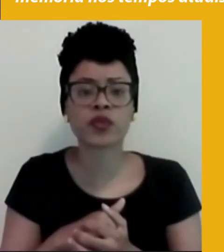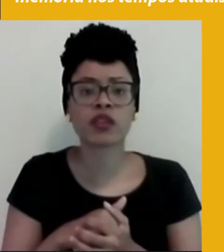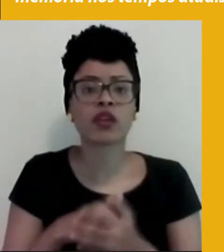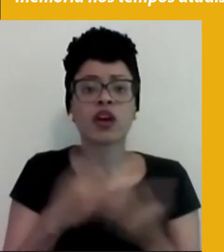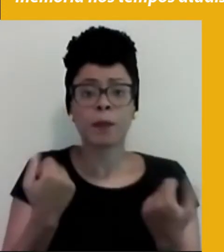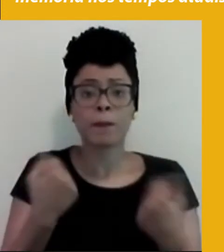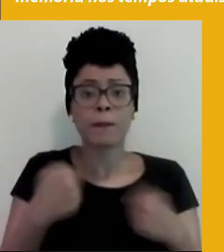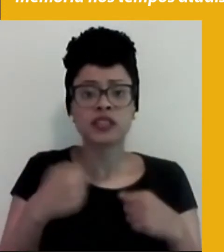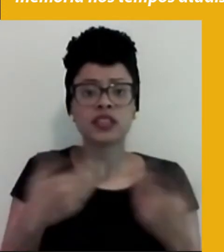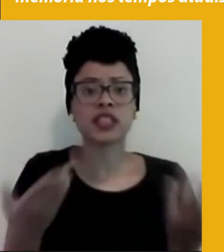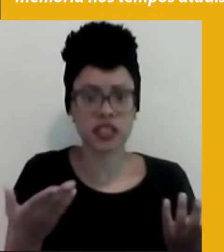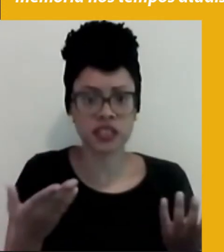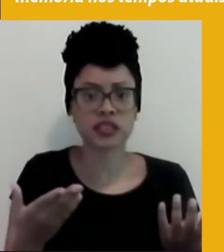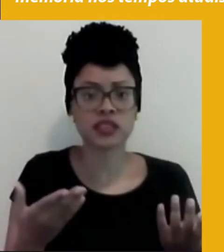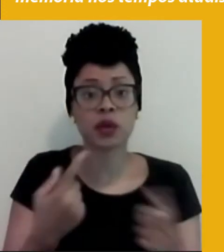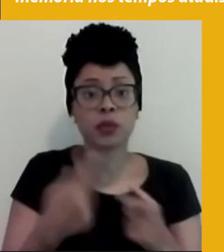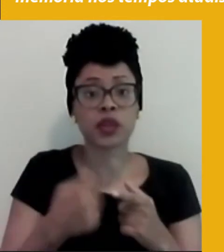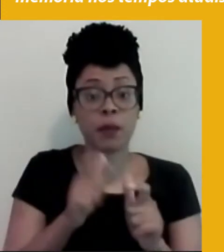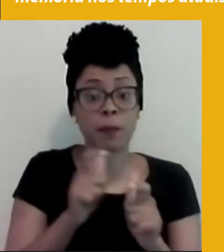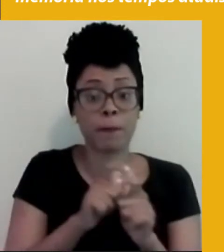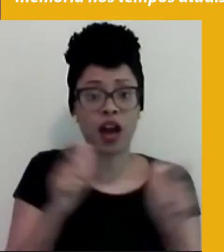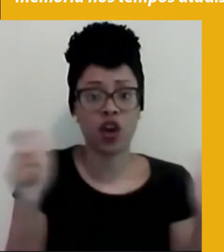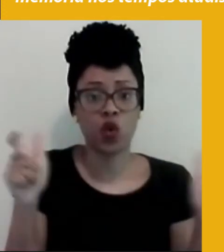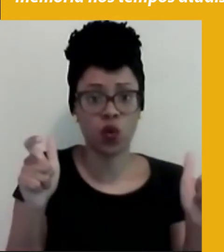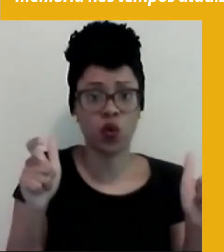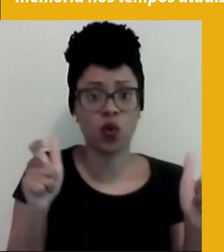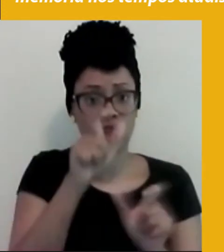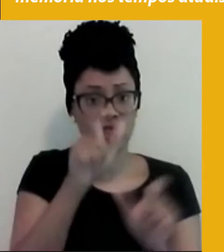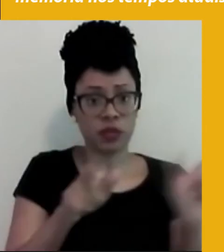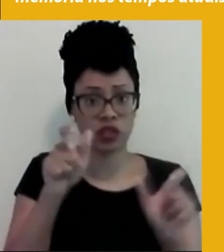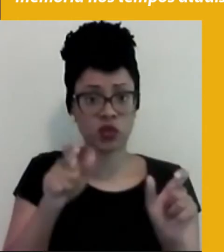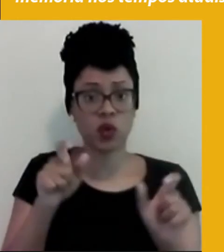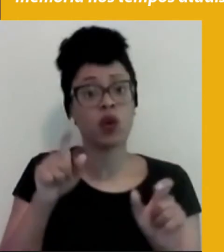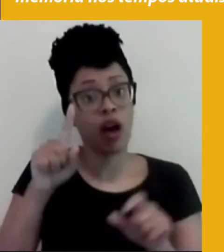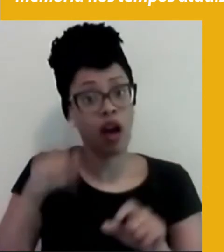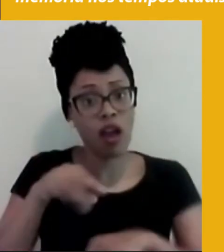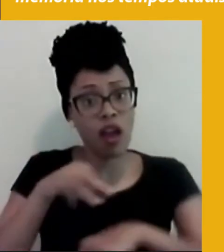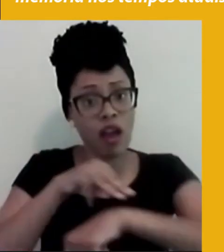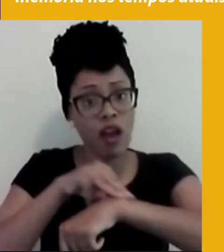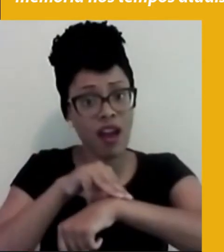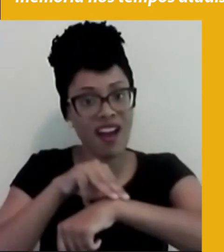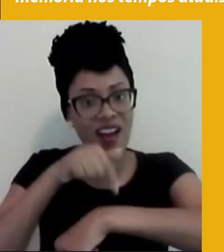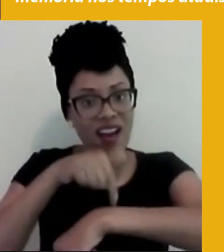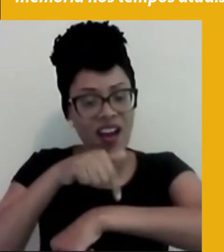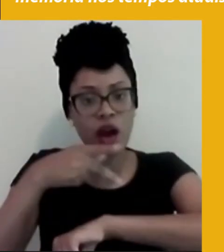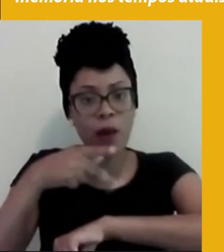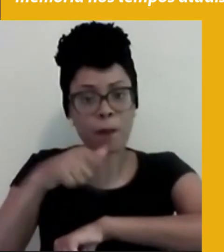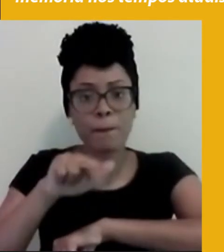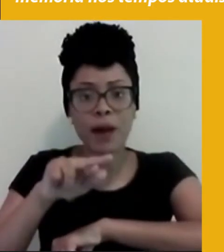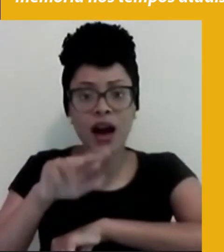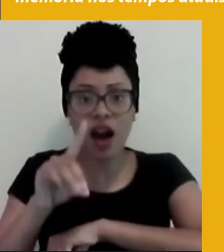realizada e a aspiração da inclusão no mercado de consumo, da inclusão